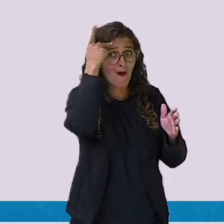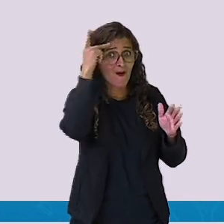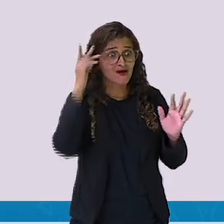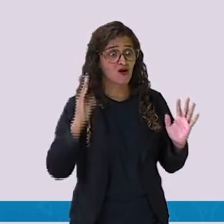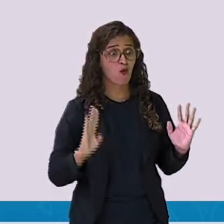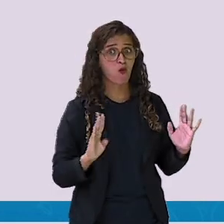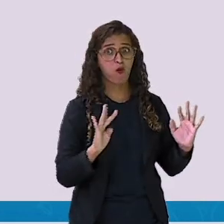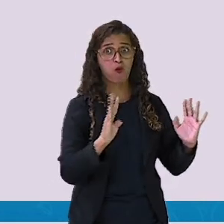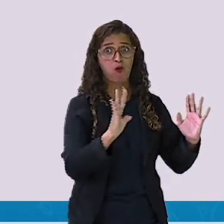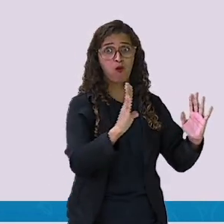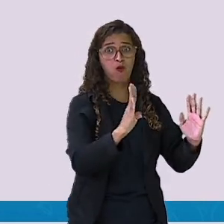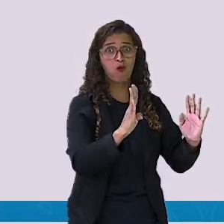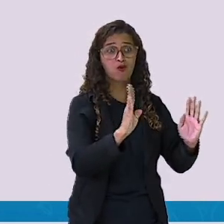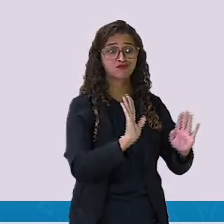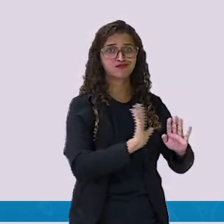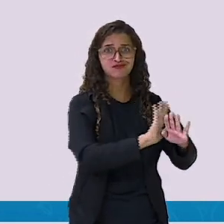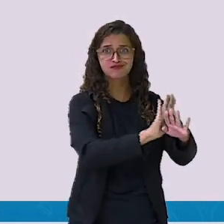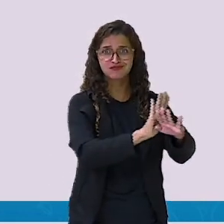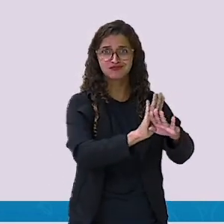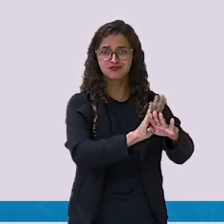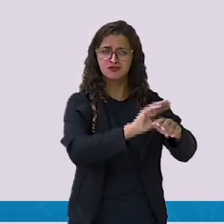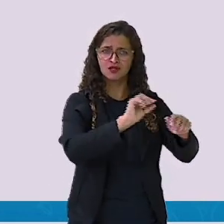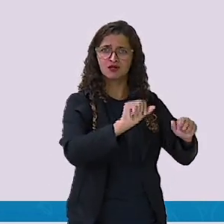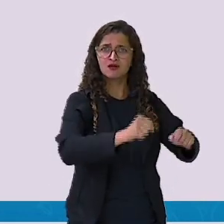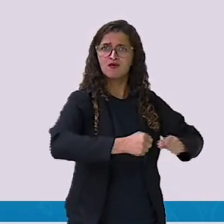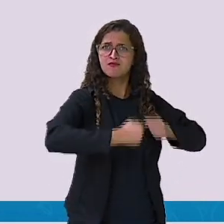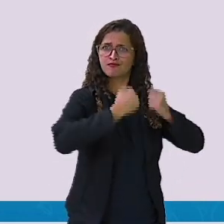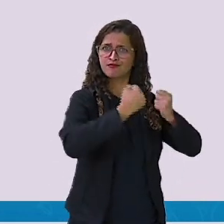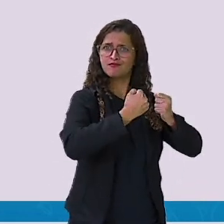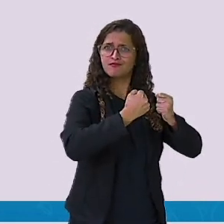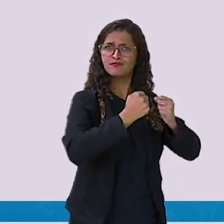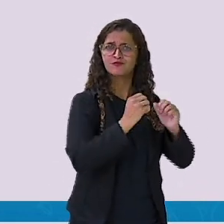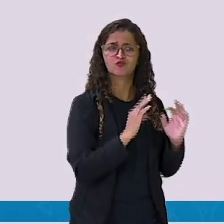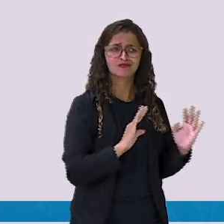pessoas, mais gente para fazer ali